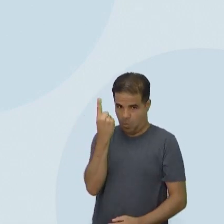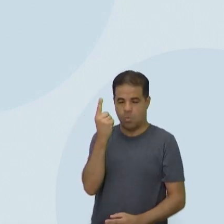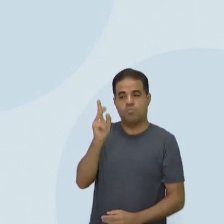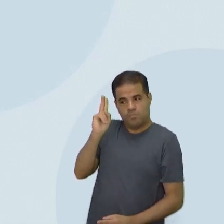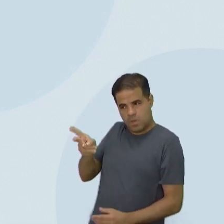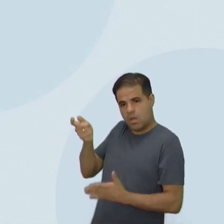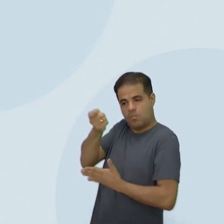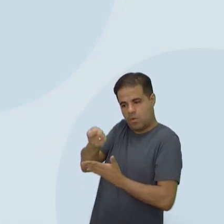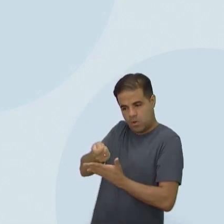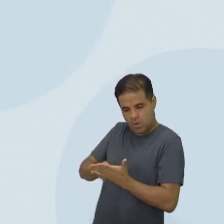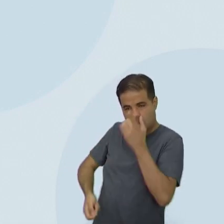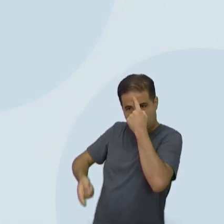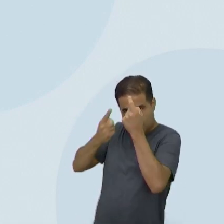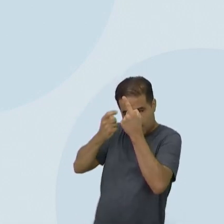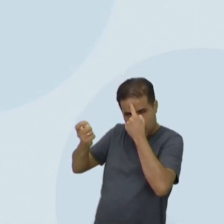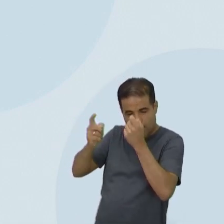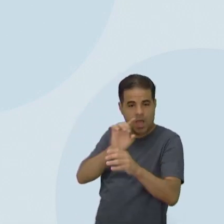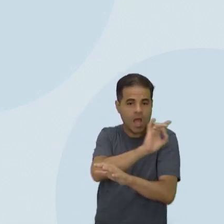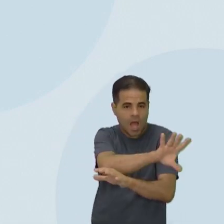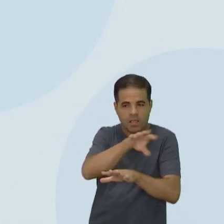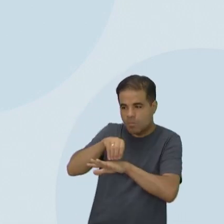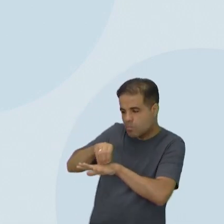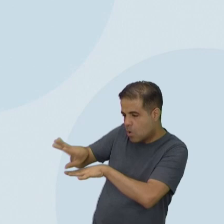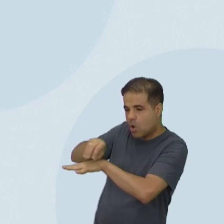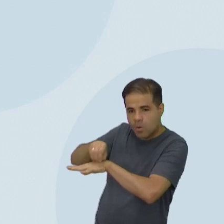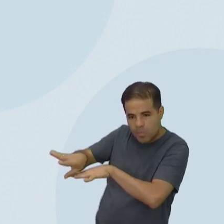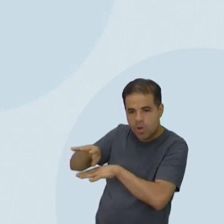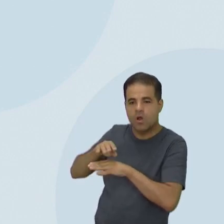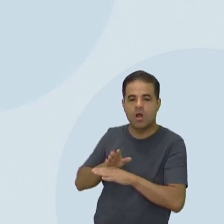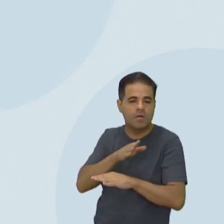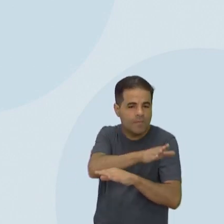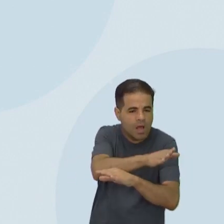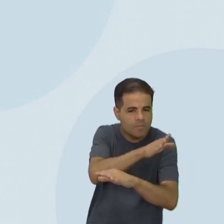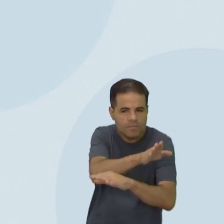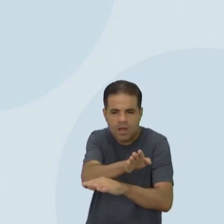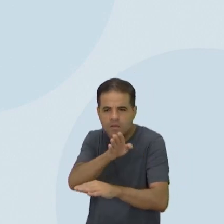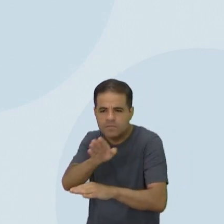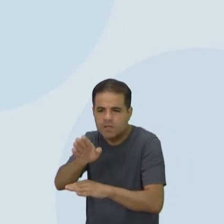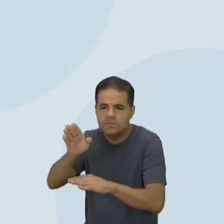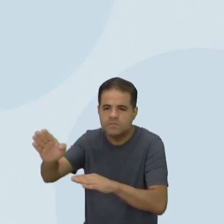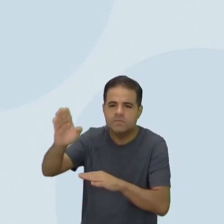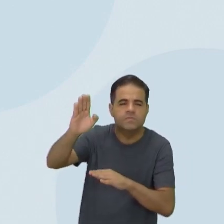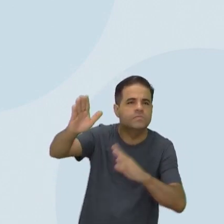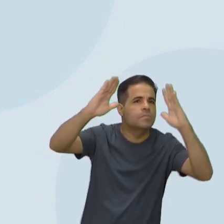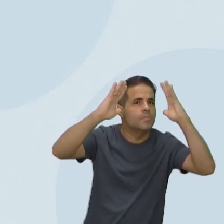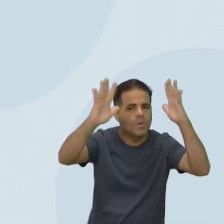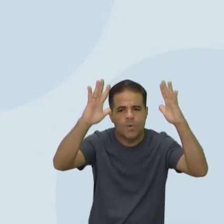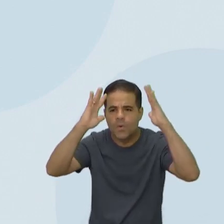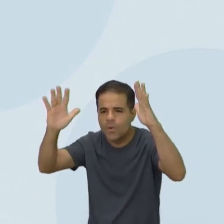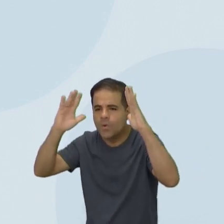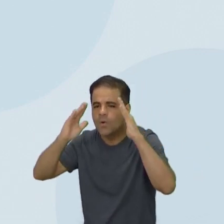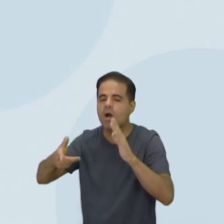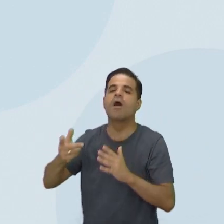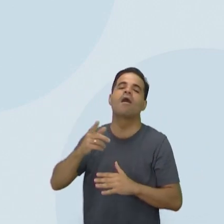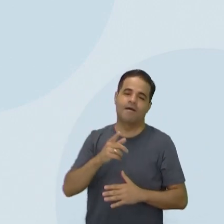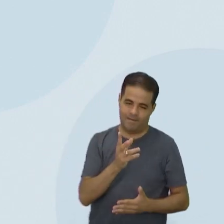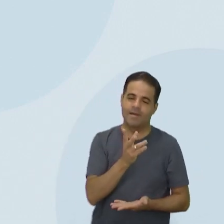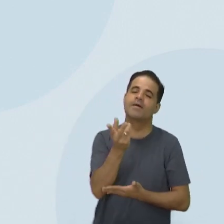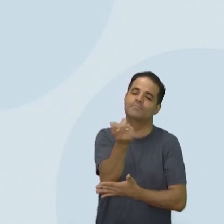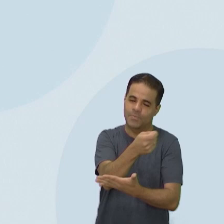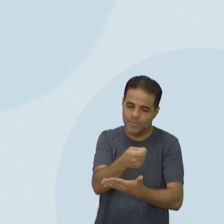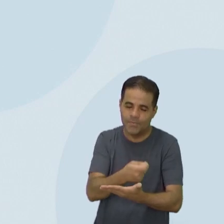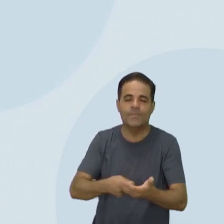dessas ideias, e daí as pessoas vão passando nessas estações, vão refletindo sobre aquele assunto e vai sendo anotado